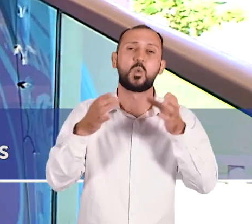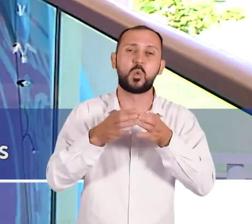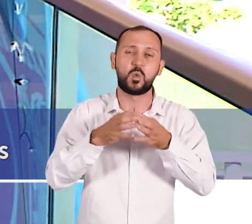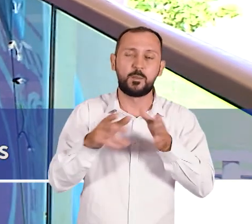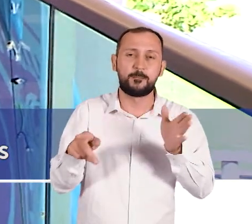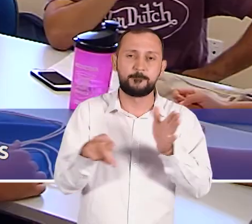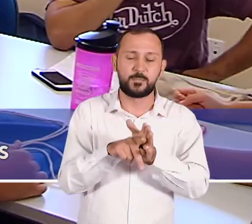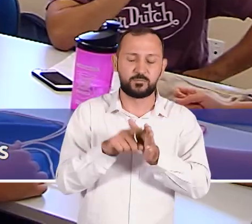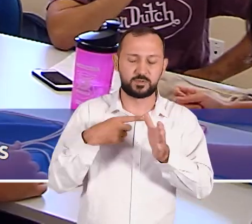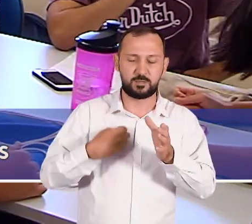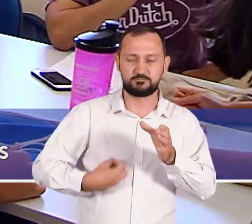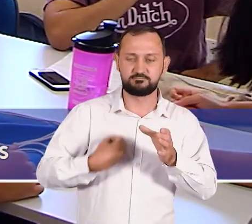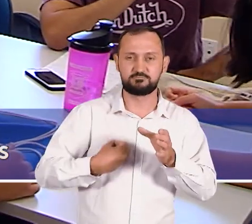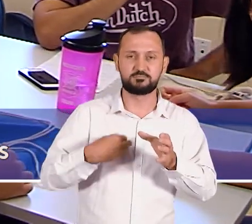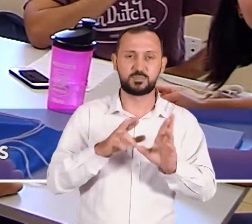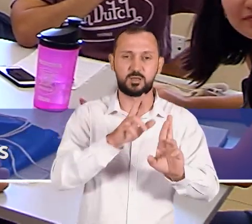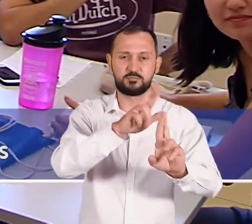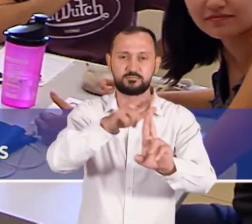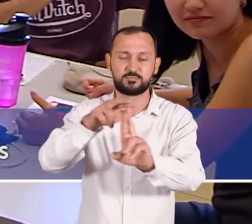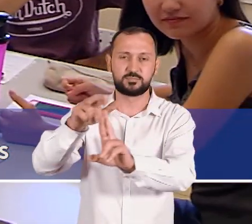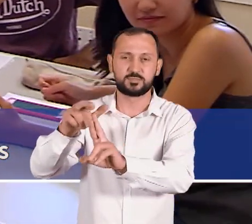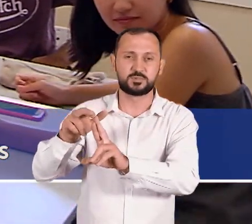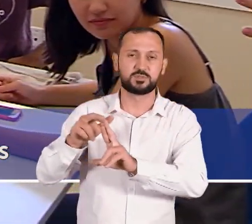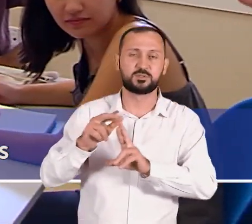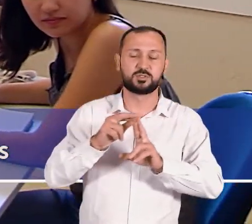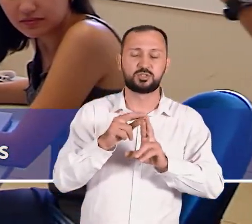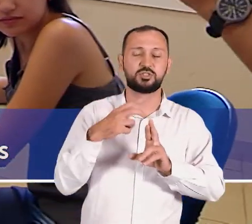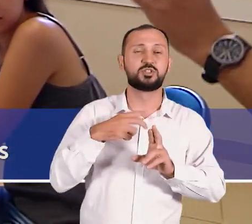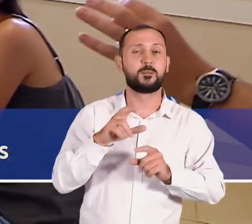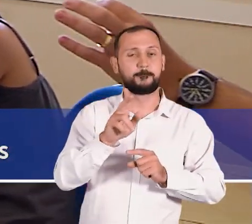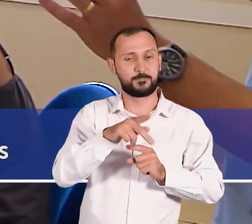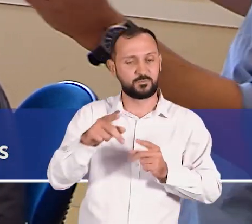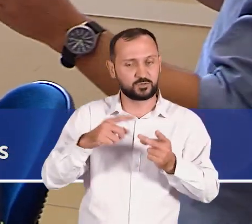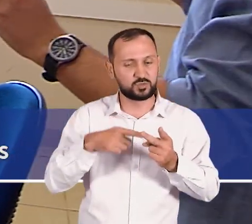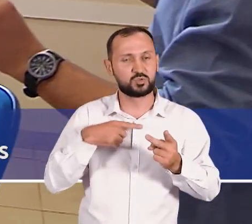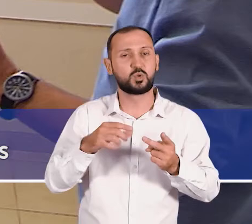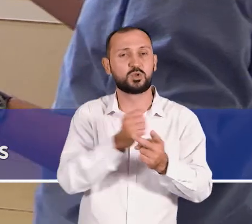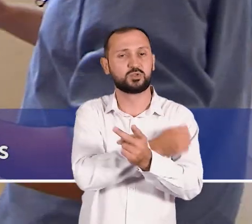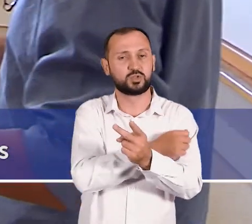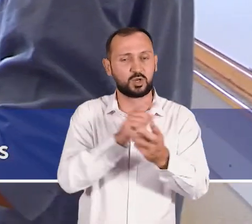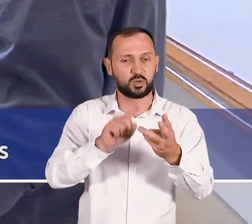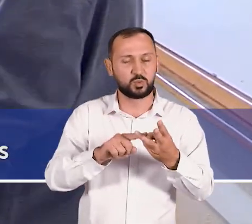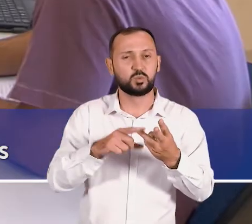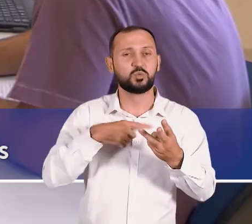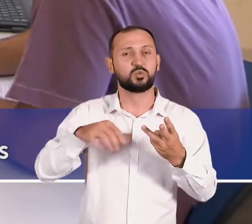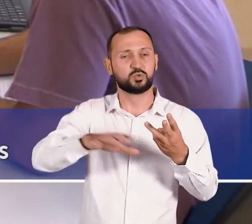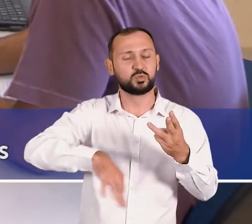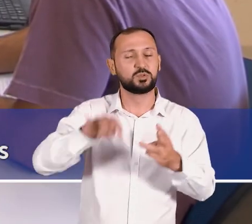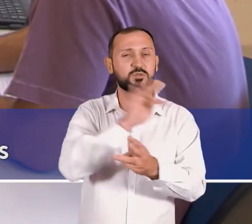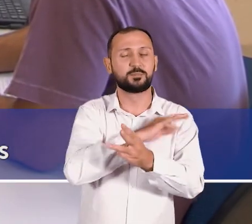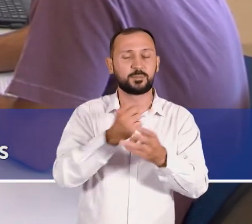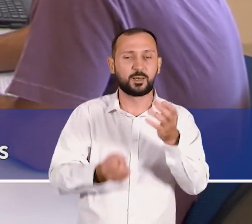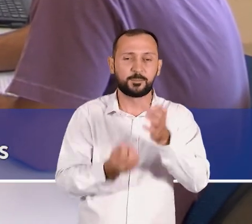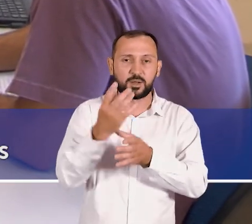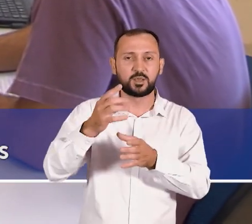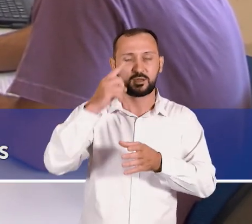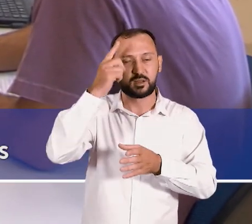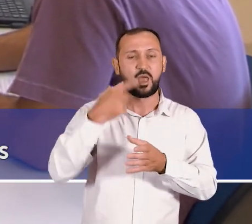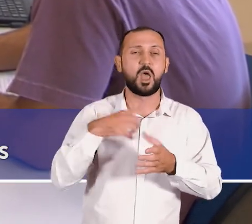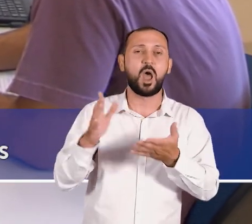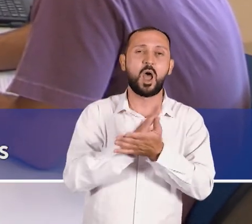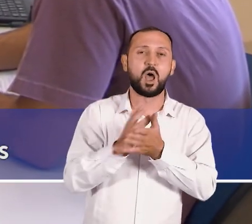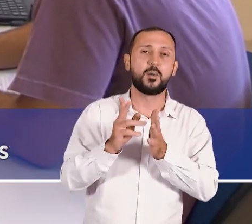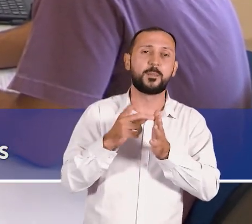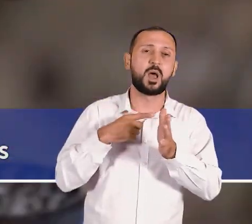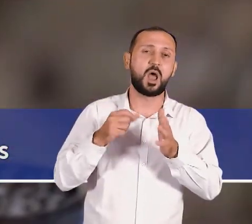de um colegiado que deverá ser composto por representantes discentes, docentes e servidores para discutir, planejar